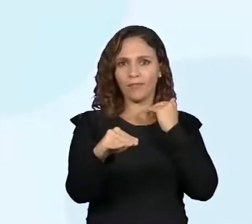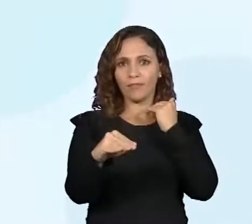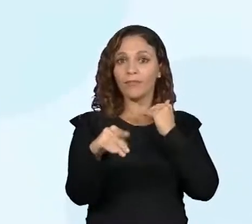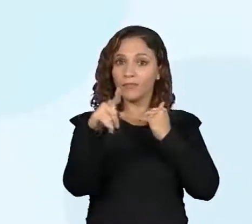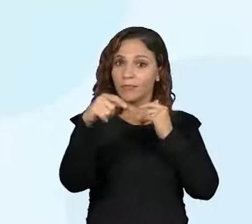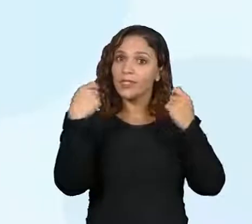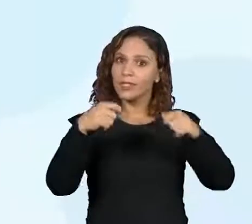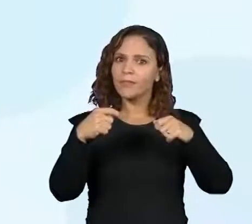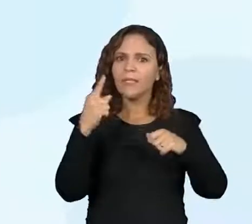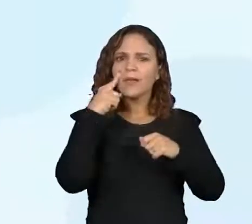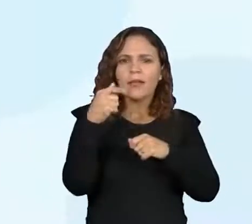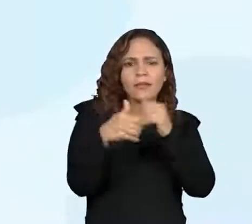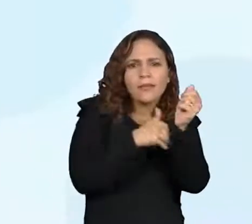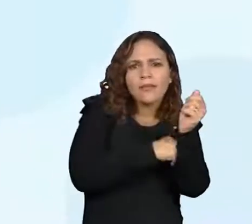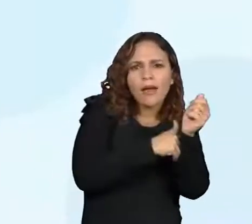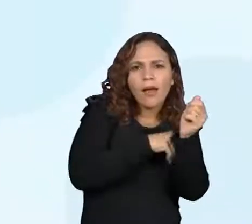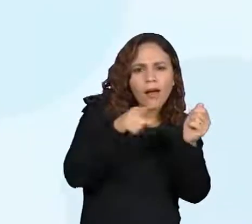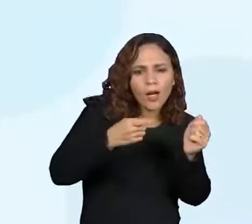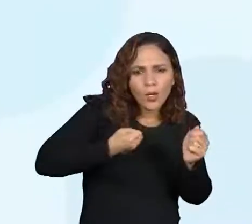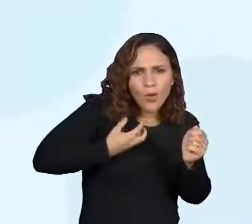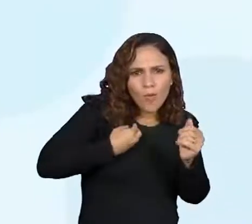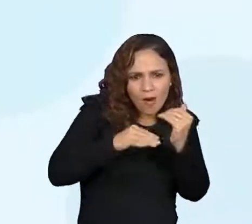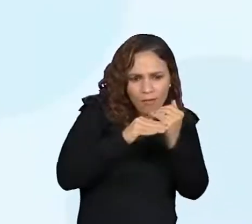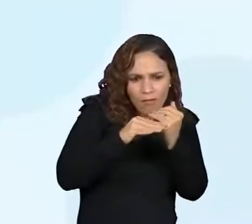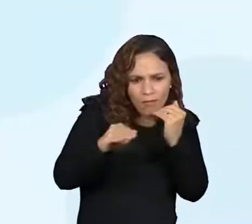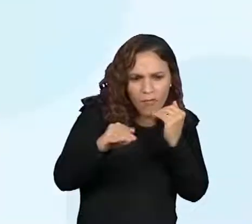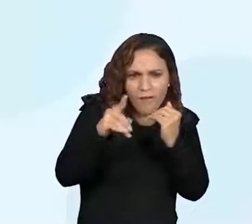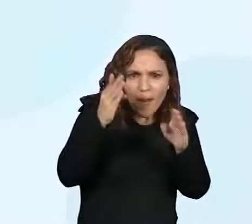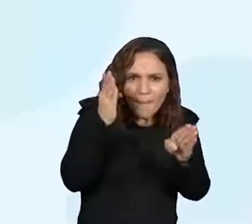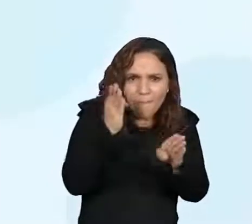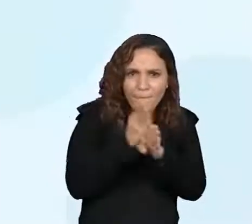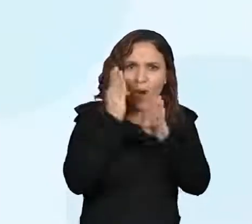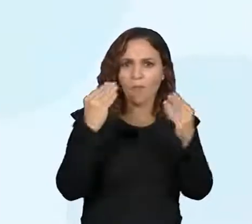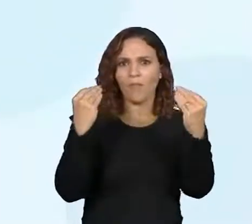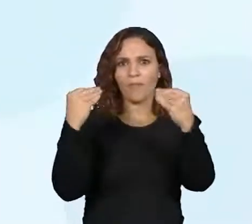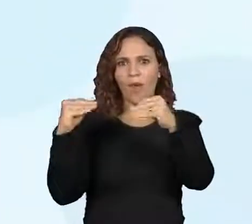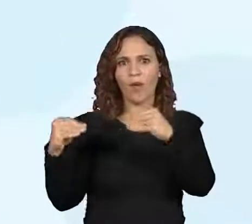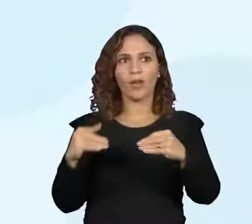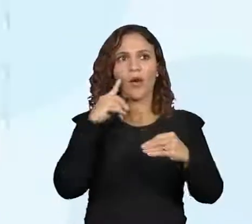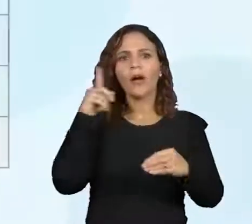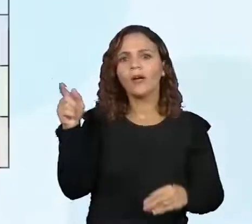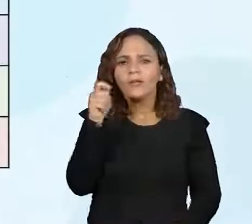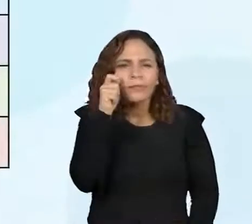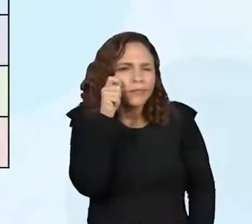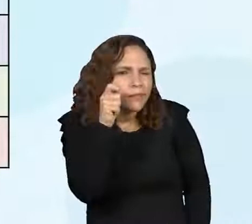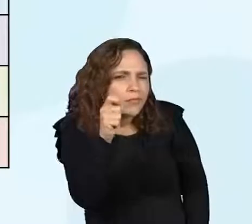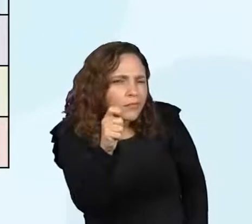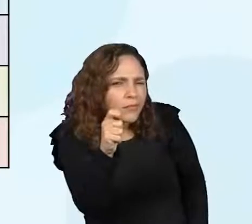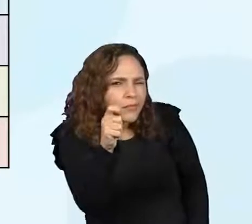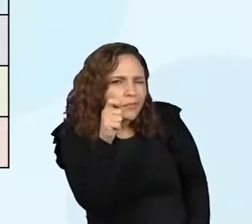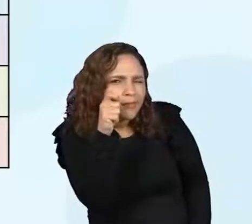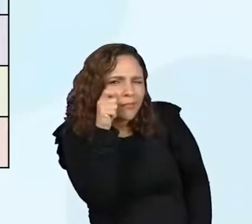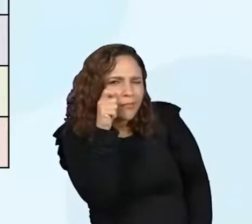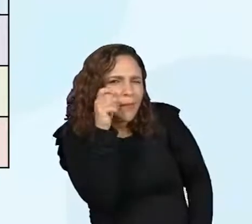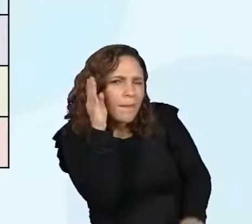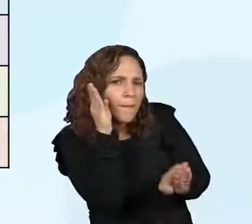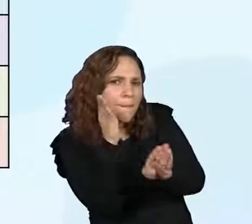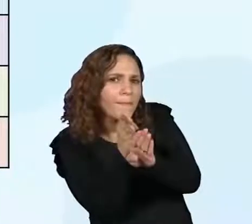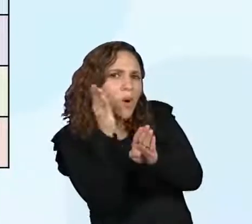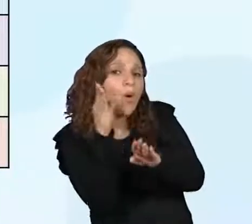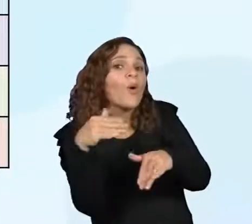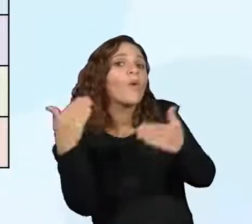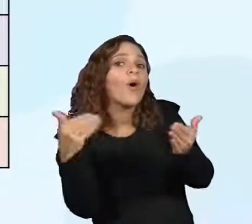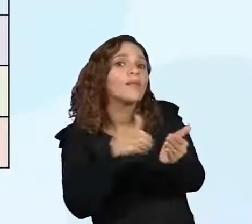o segredo da sequência numérica e complete-a. Trouxe o meu detetive para descobrir o segredo